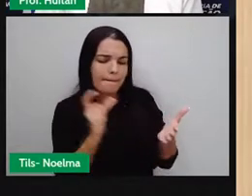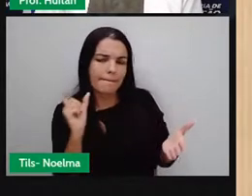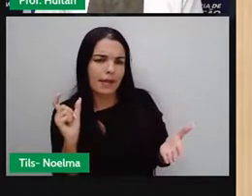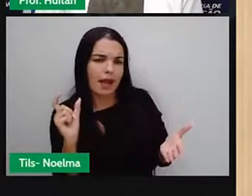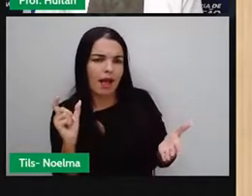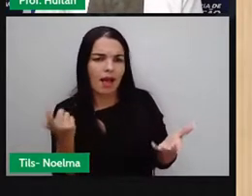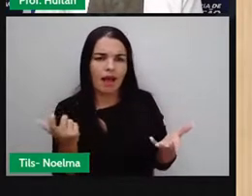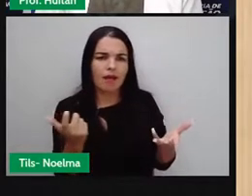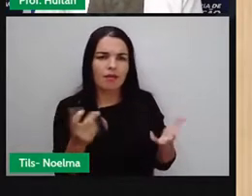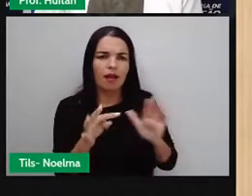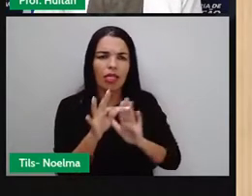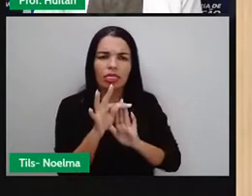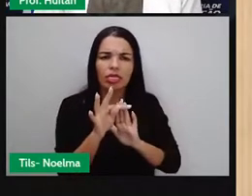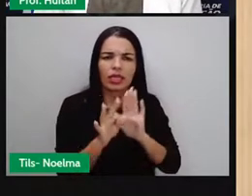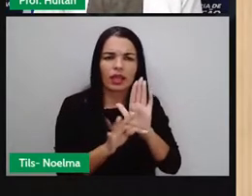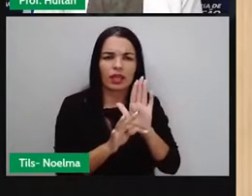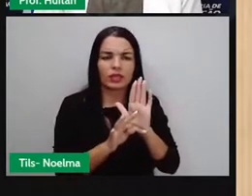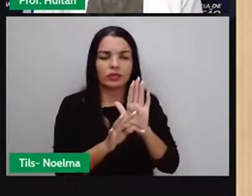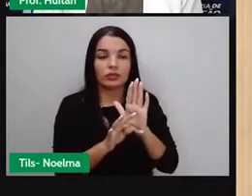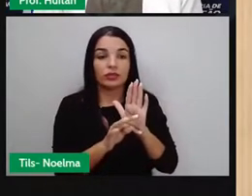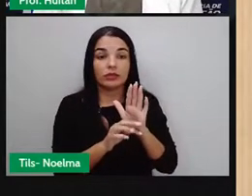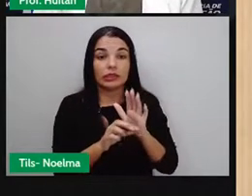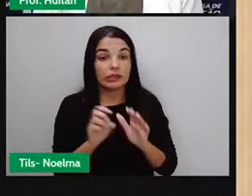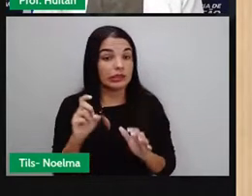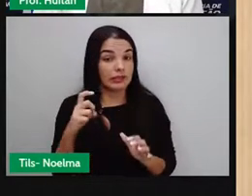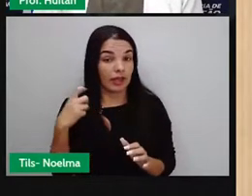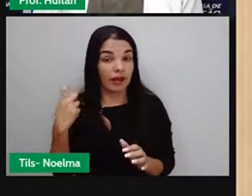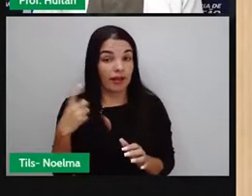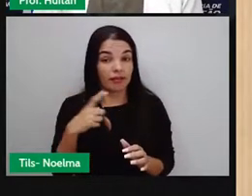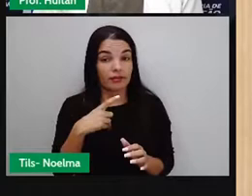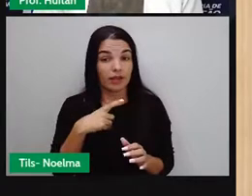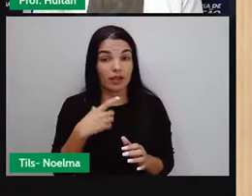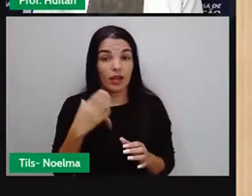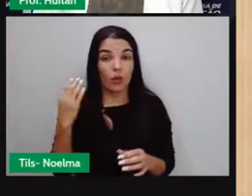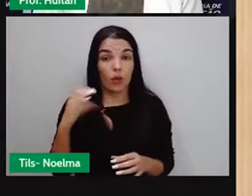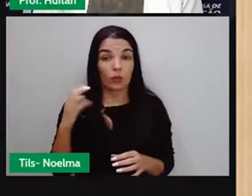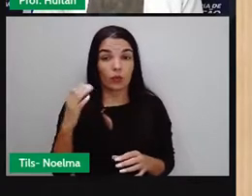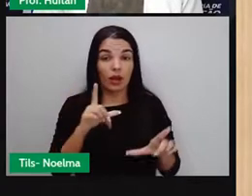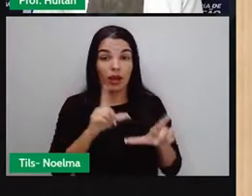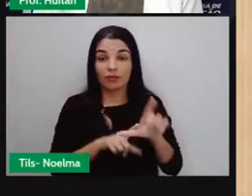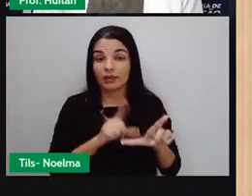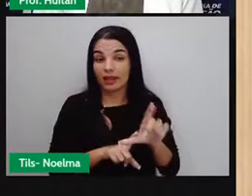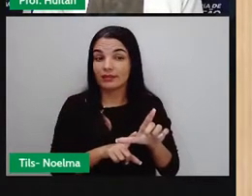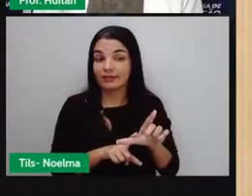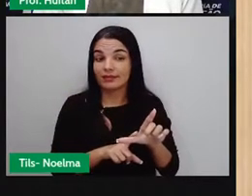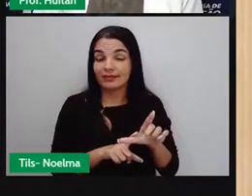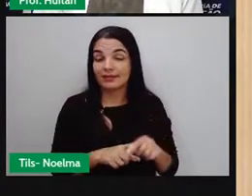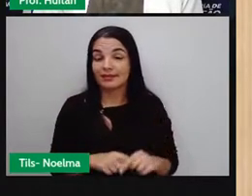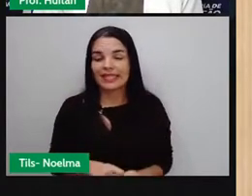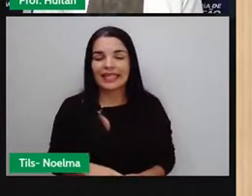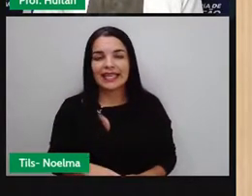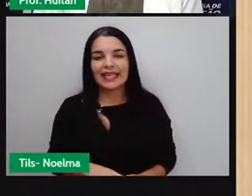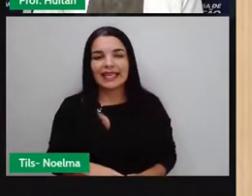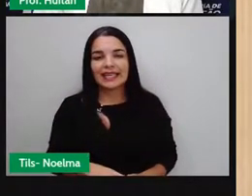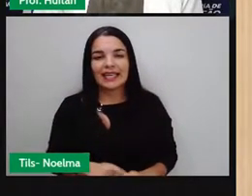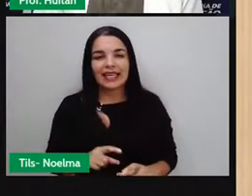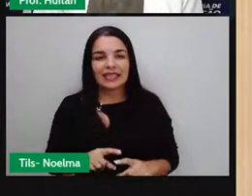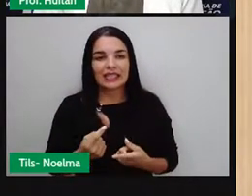não têm uma cultura letrada também? Além de